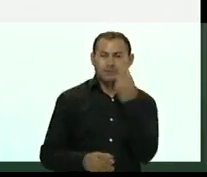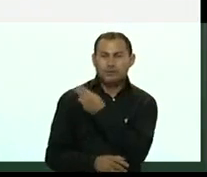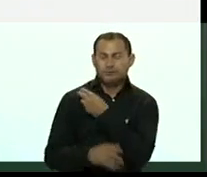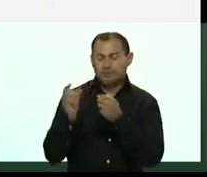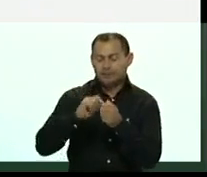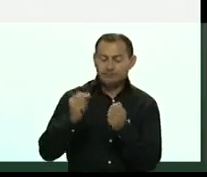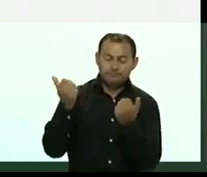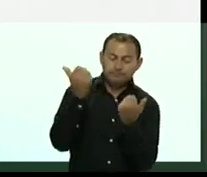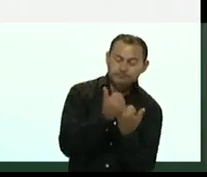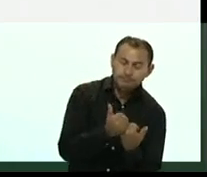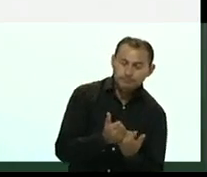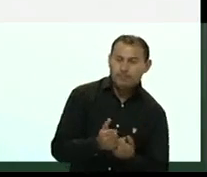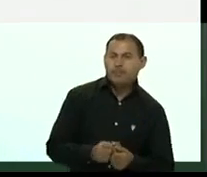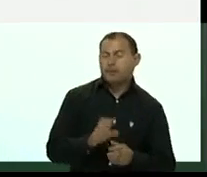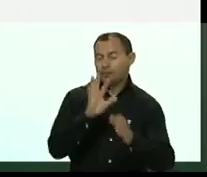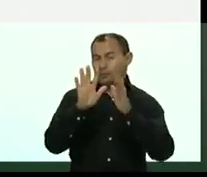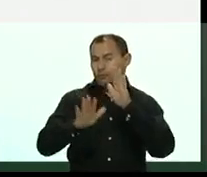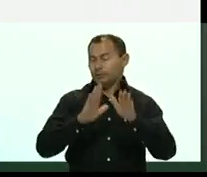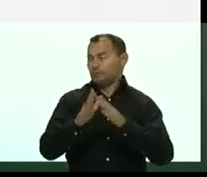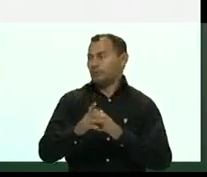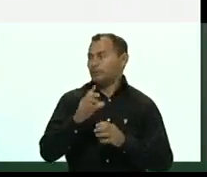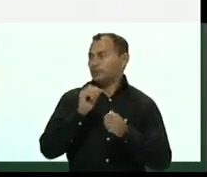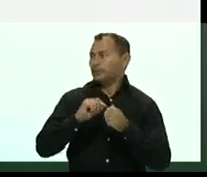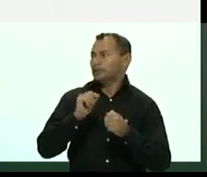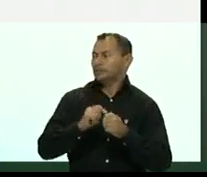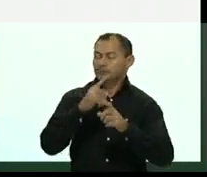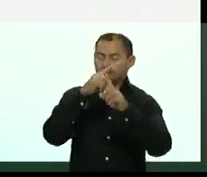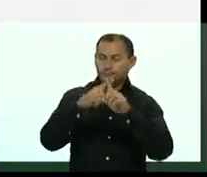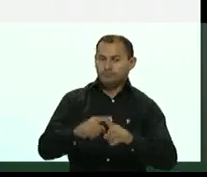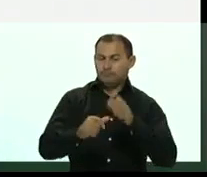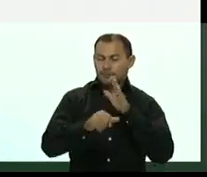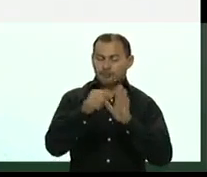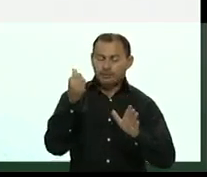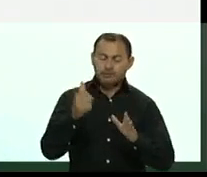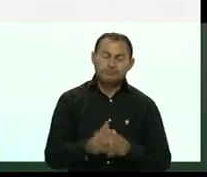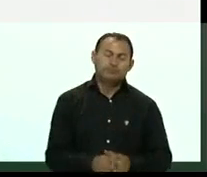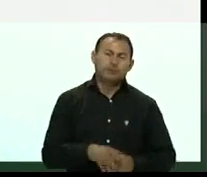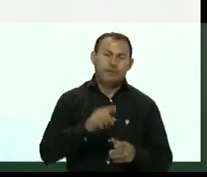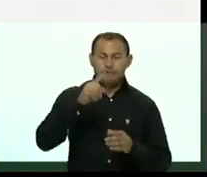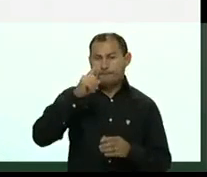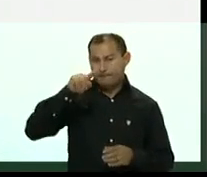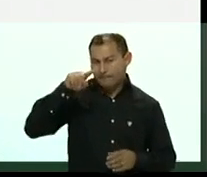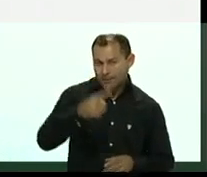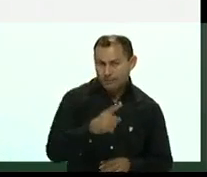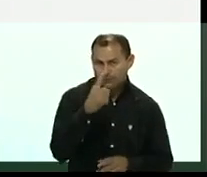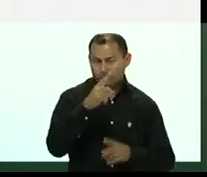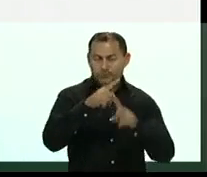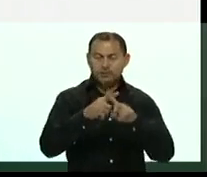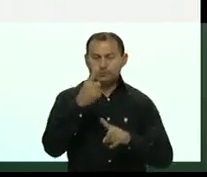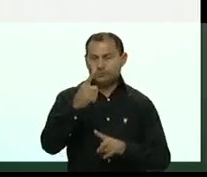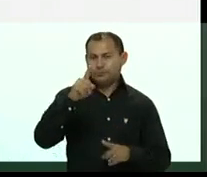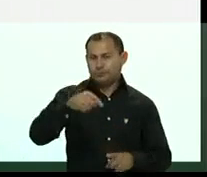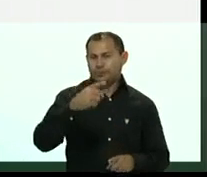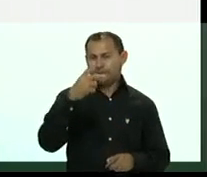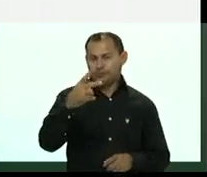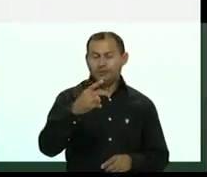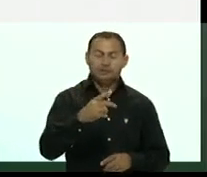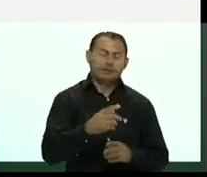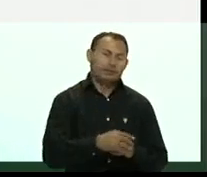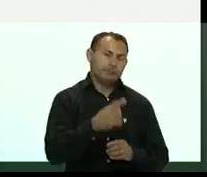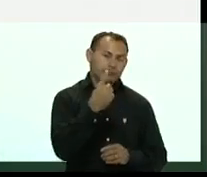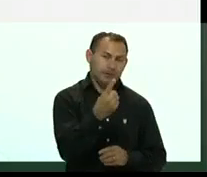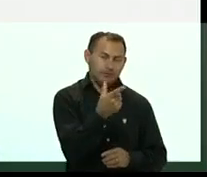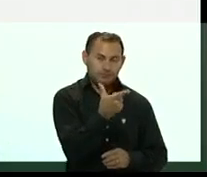fez as substituições. Cuidado que aqui a gente tem que fazer a multiplicação primeiro. Então, 1.000 vezes 1,2,